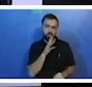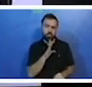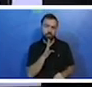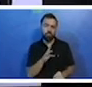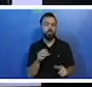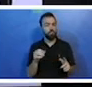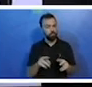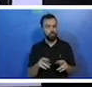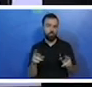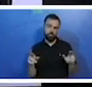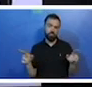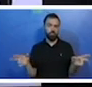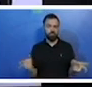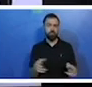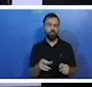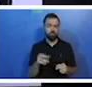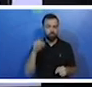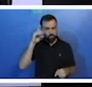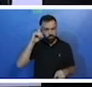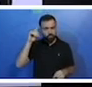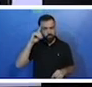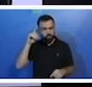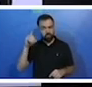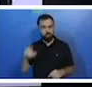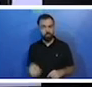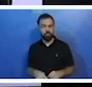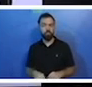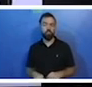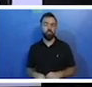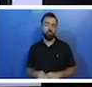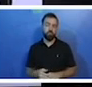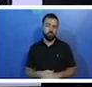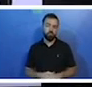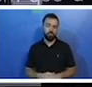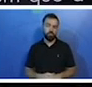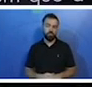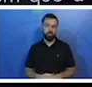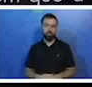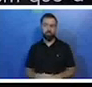vamos ver como essa prática acontece no dia a dia e como acontece na nossa cidade.